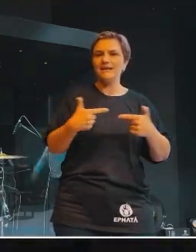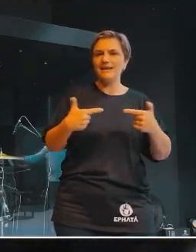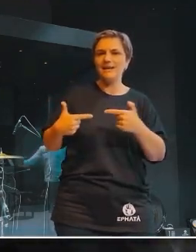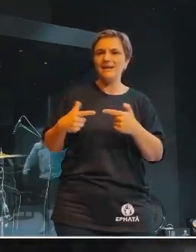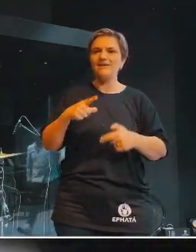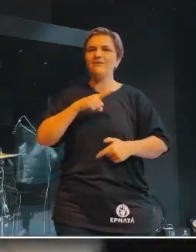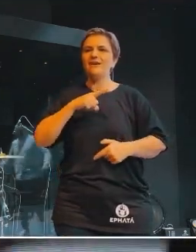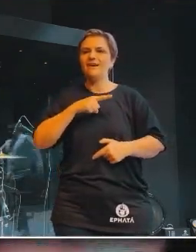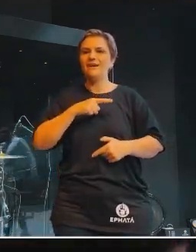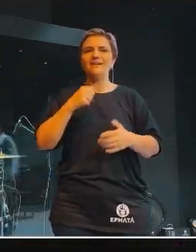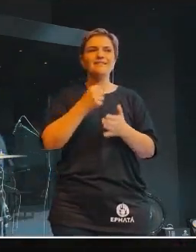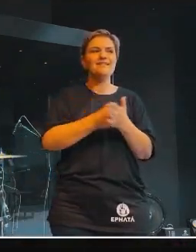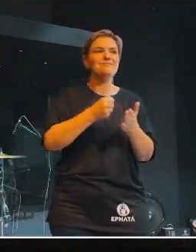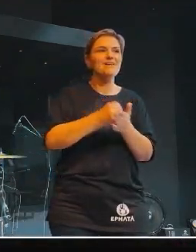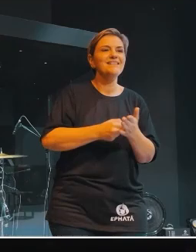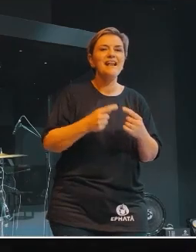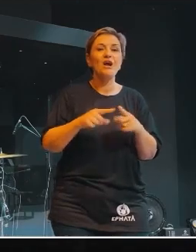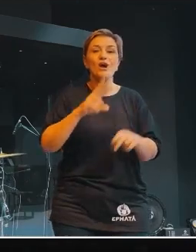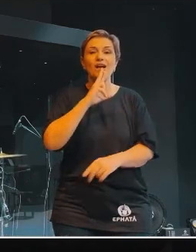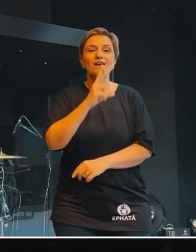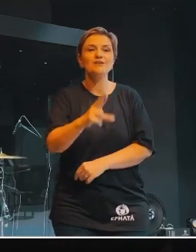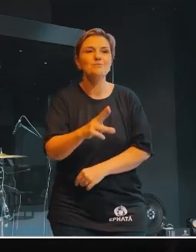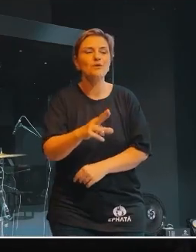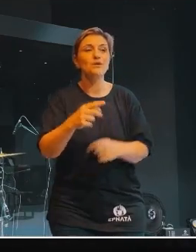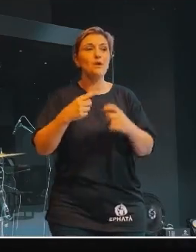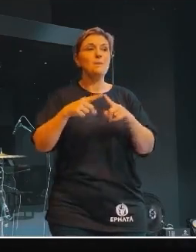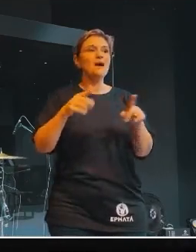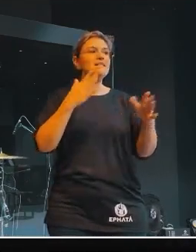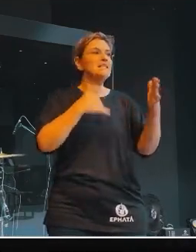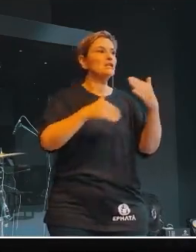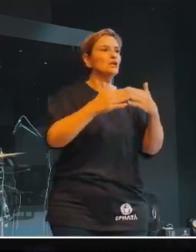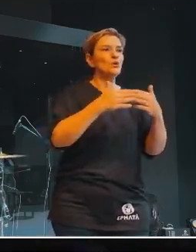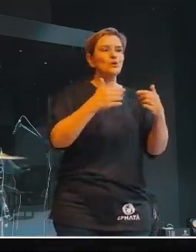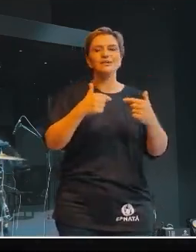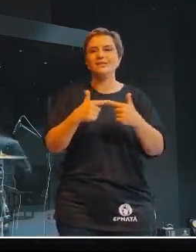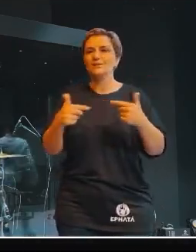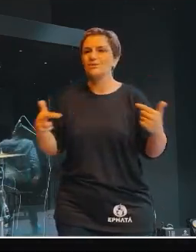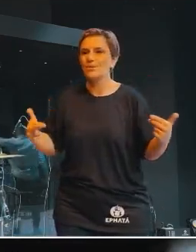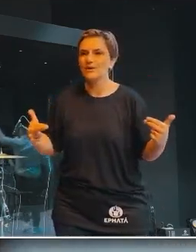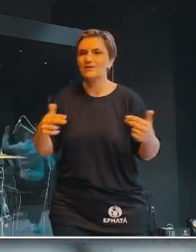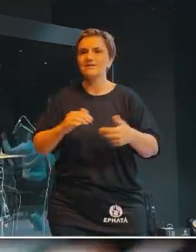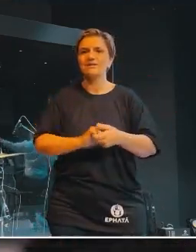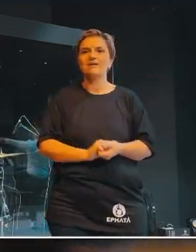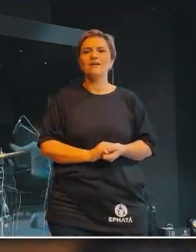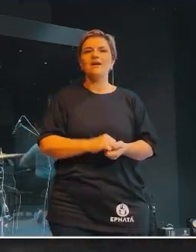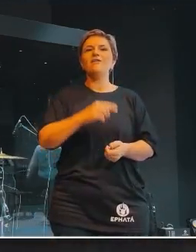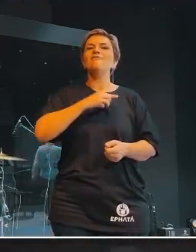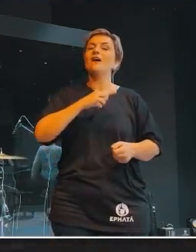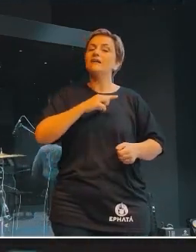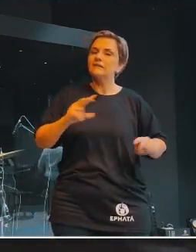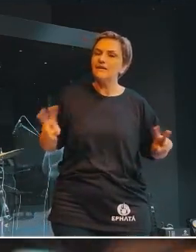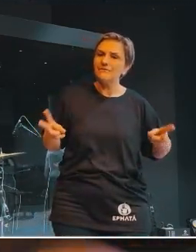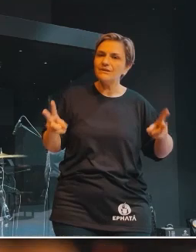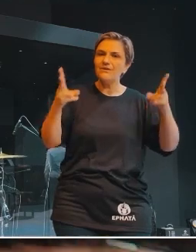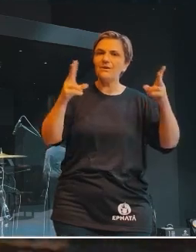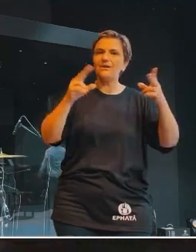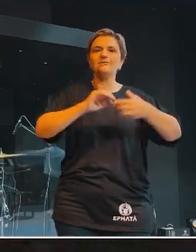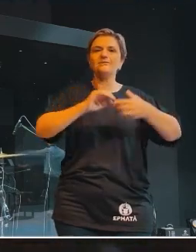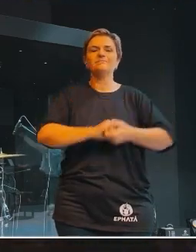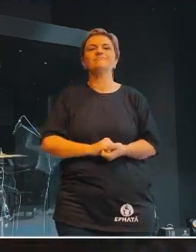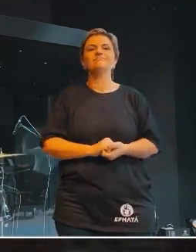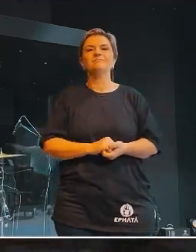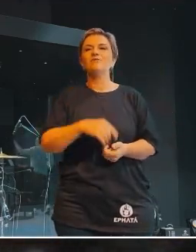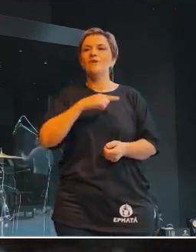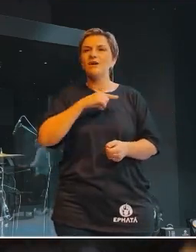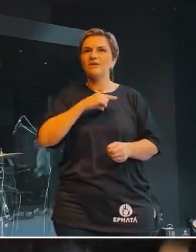ter batalha. Agora responde para ele: mas em todas essas coisas vai ter vitória,